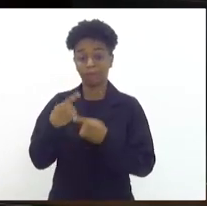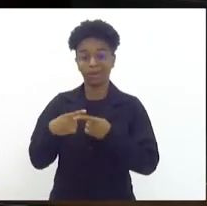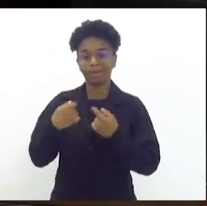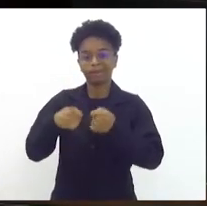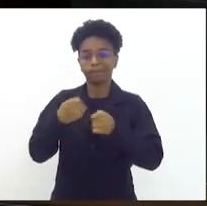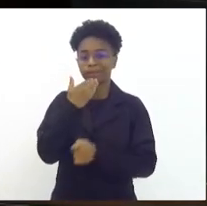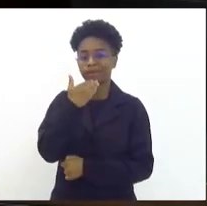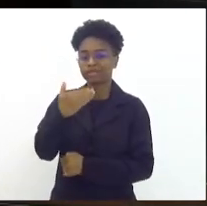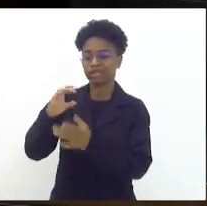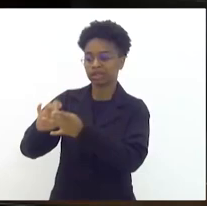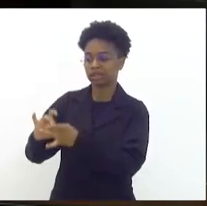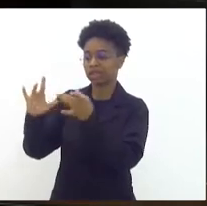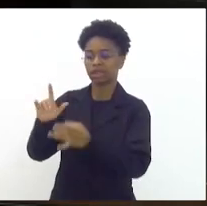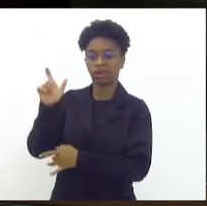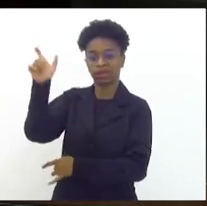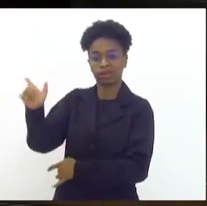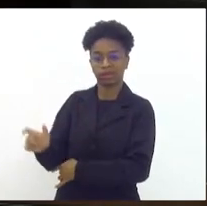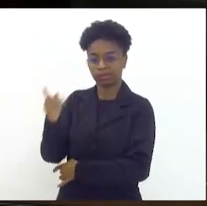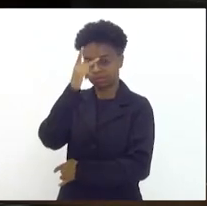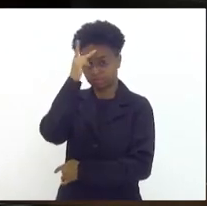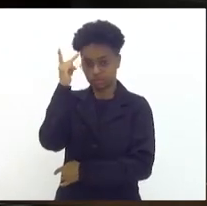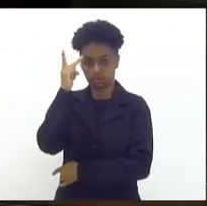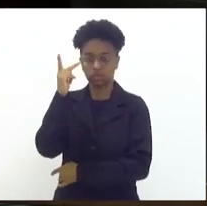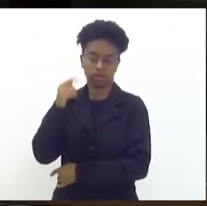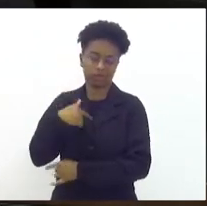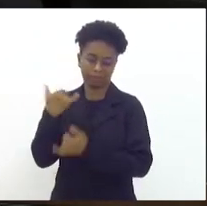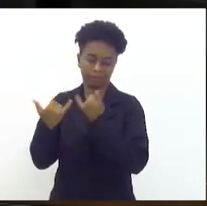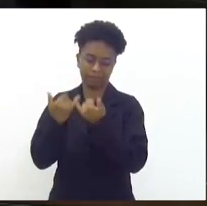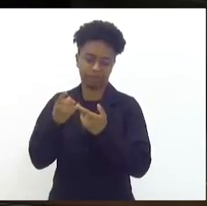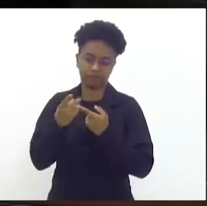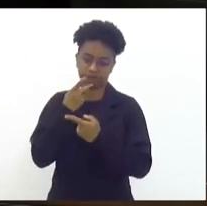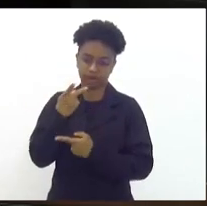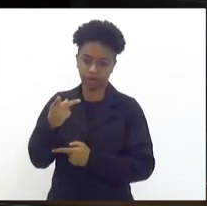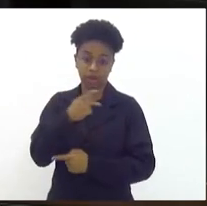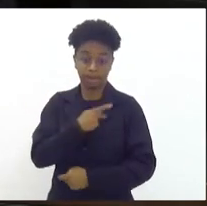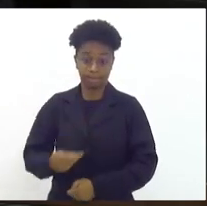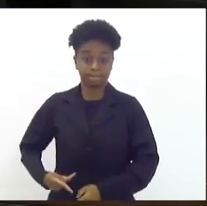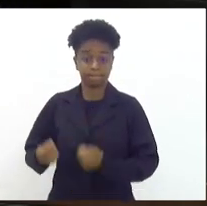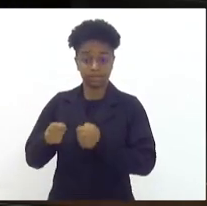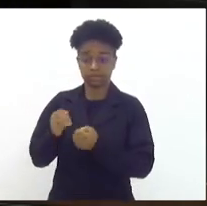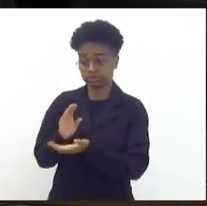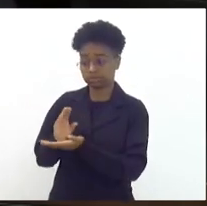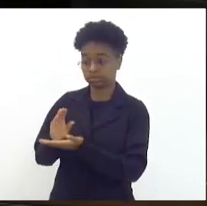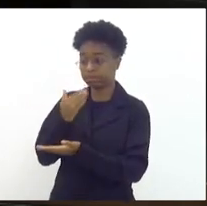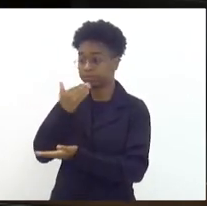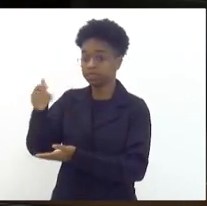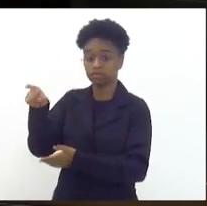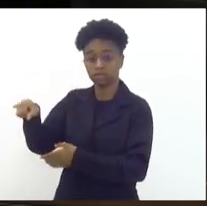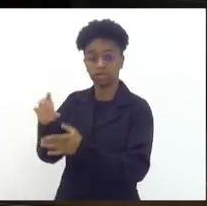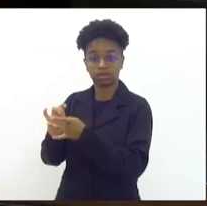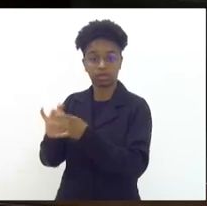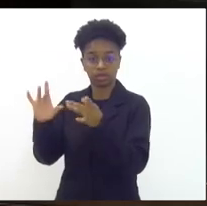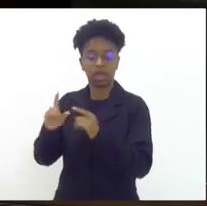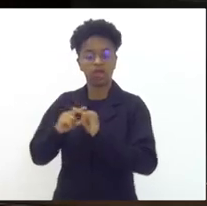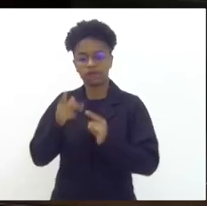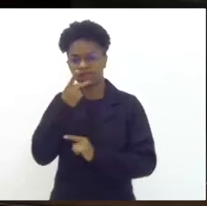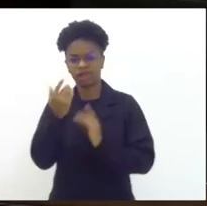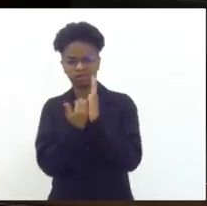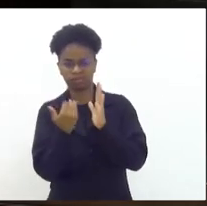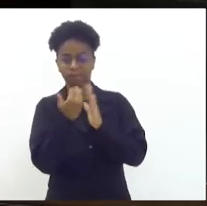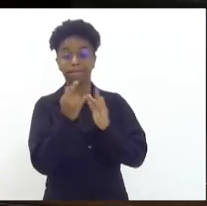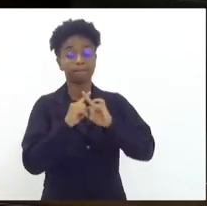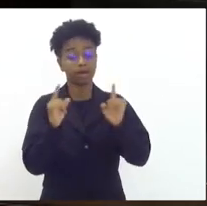para o Bernardo a pic eu brinco que vai ser o presidente do conselho para esse negócio poder funcionar eu tô exagerando mas é importante